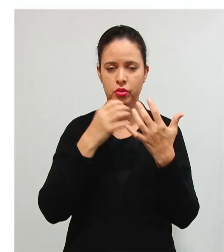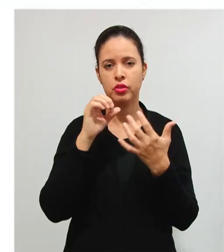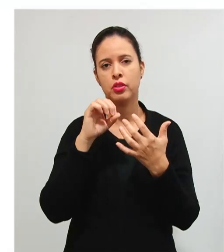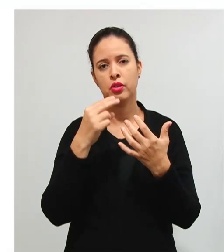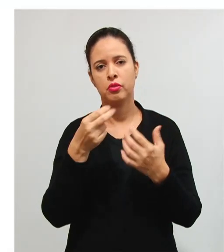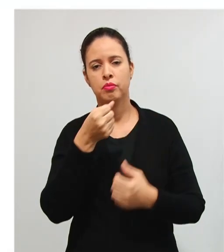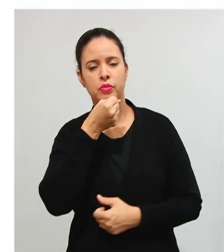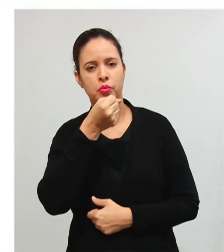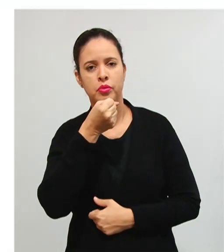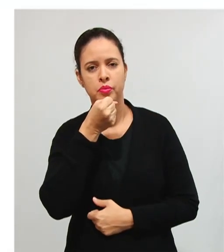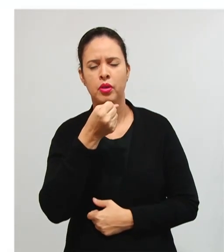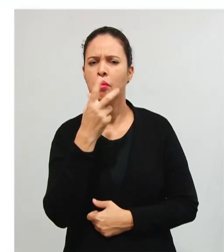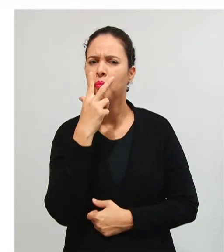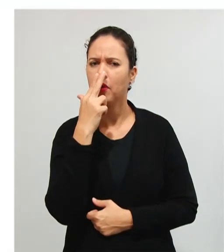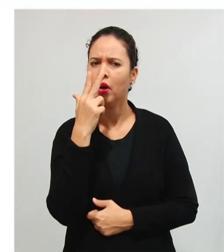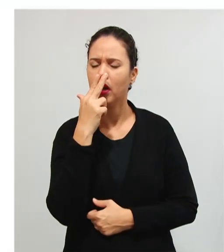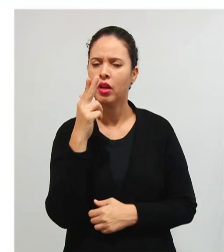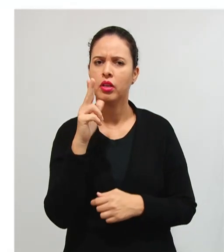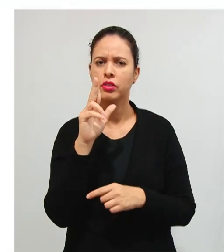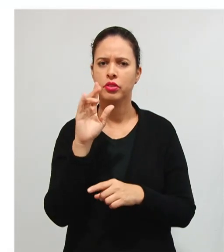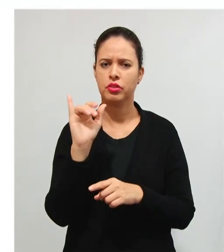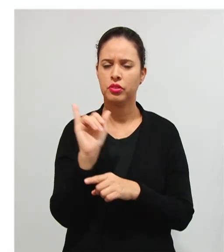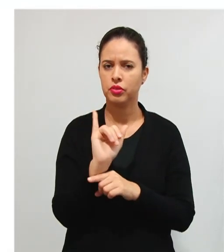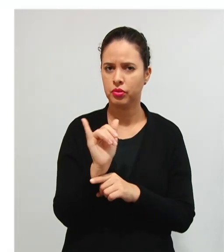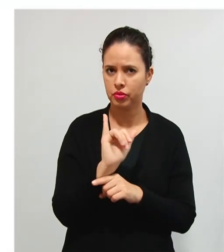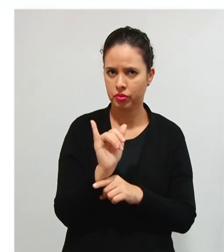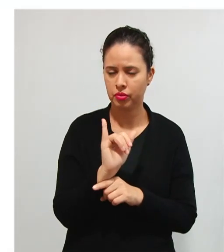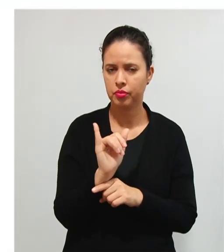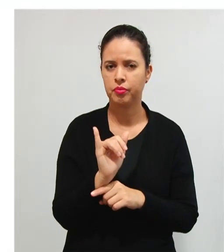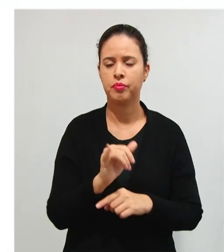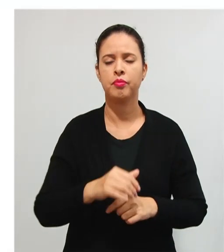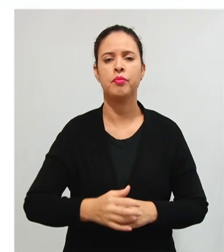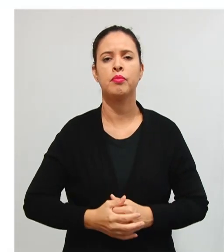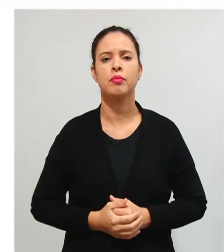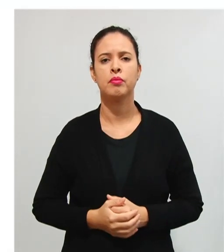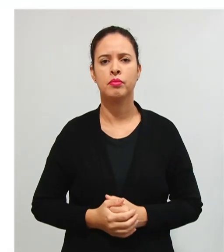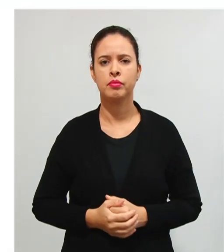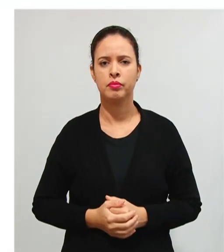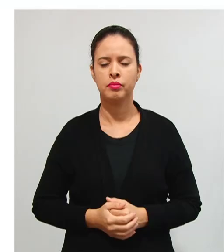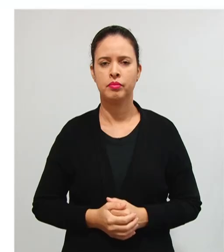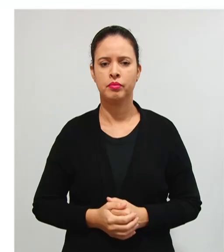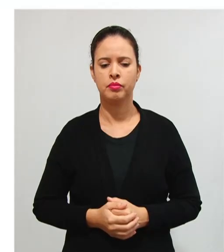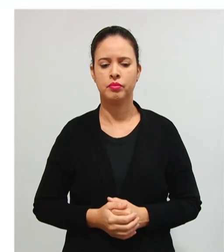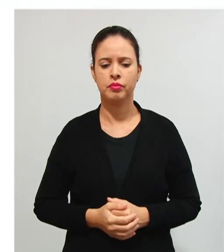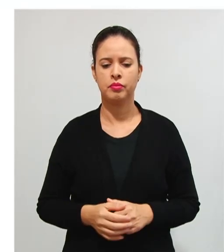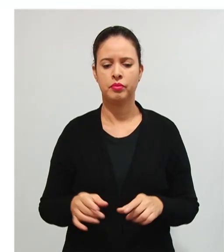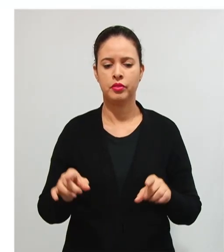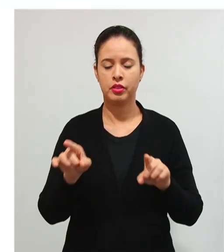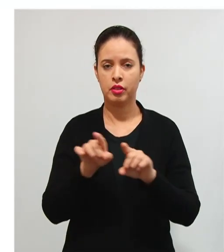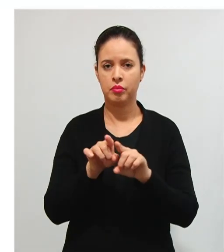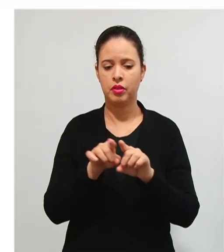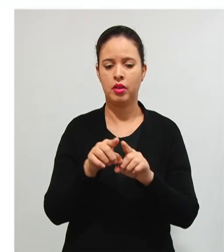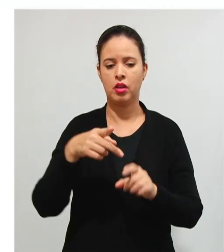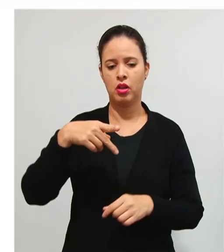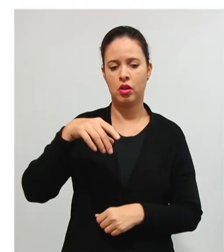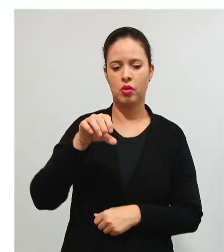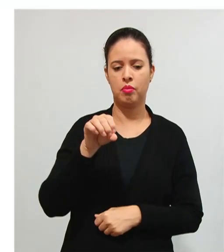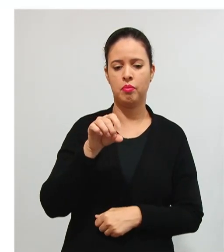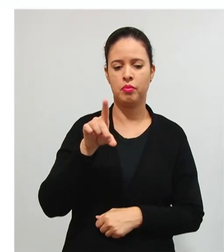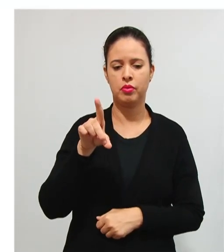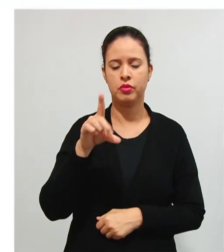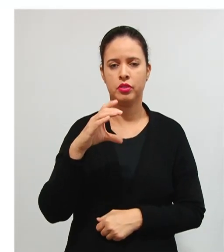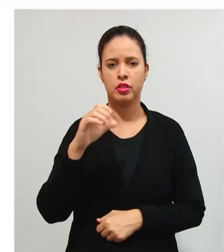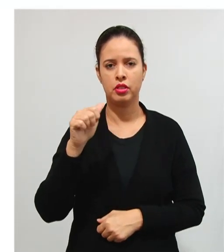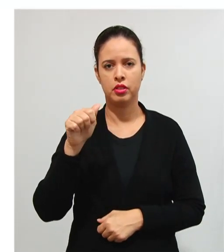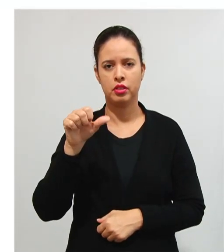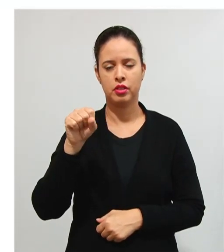seria similar ao YouTube, mas o foco é conteúdos de áudio. Então eu posso criar um podcast e ela tem uma ferramenta específica para a